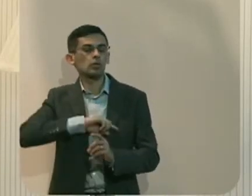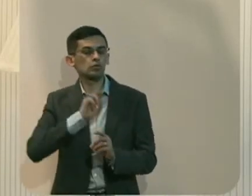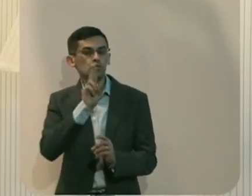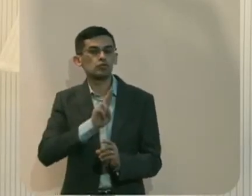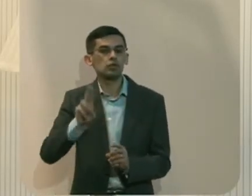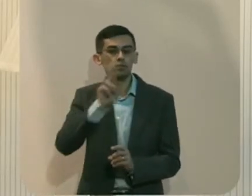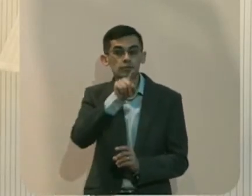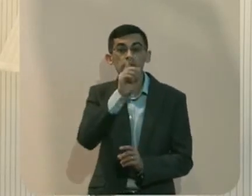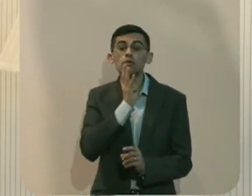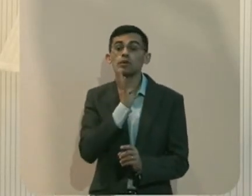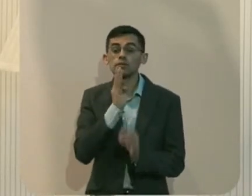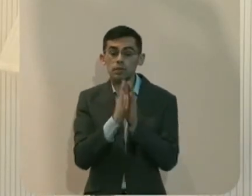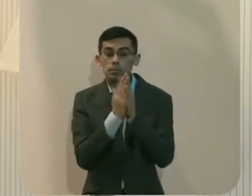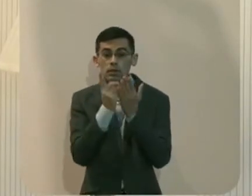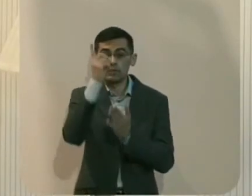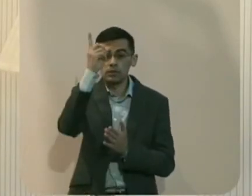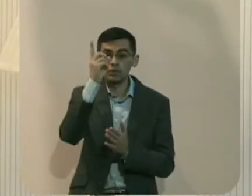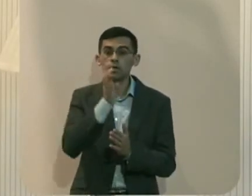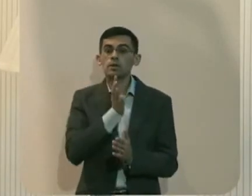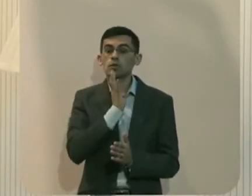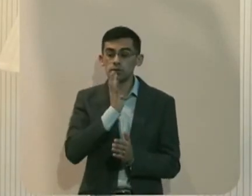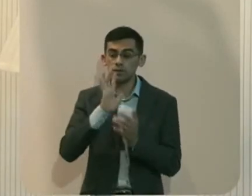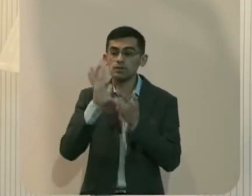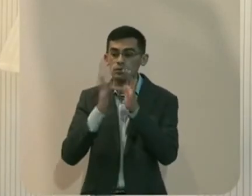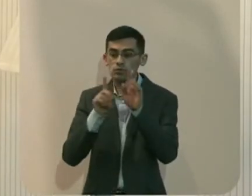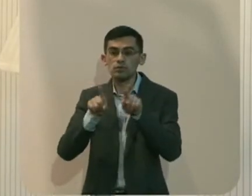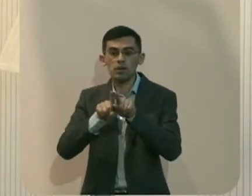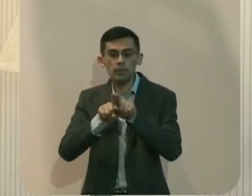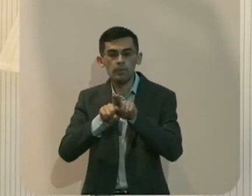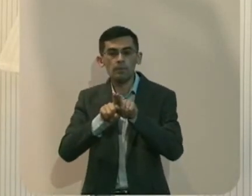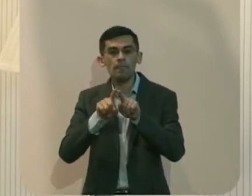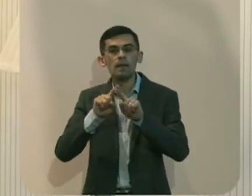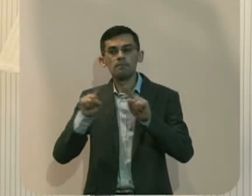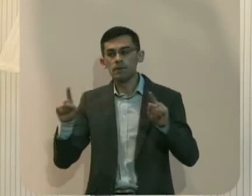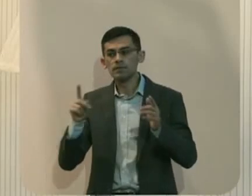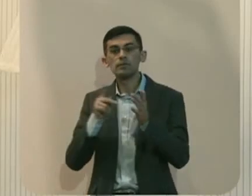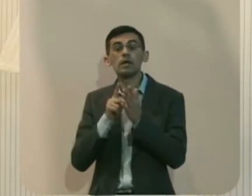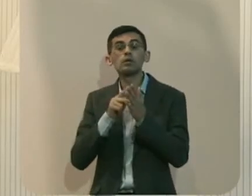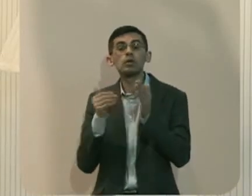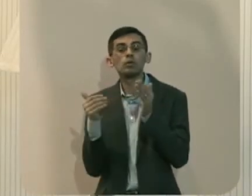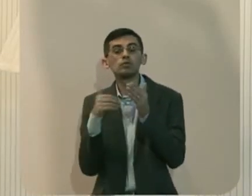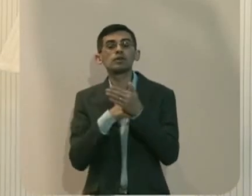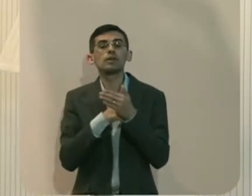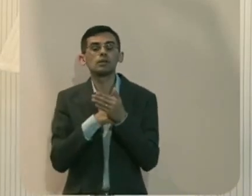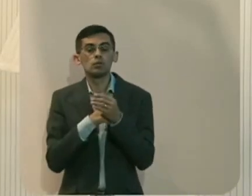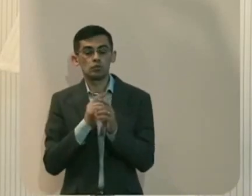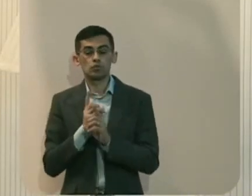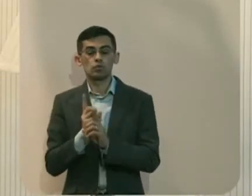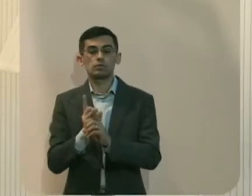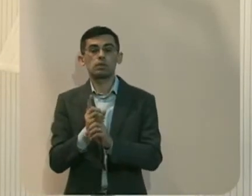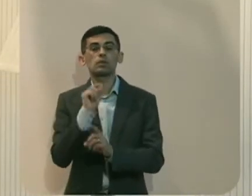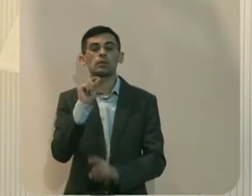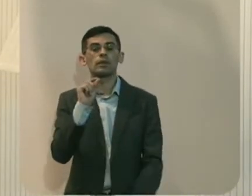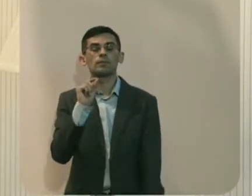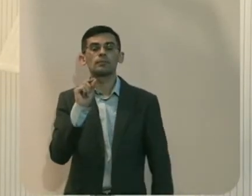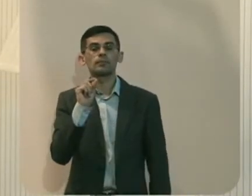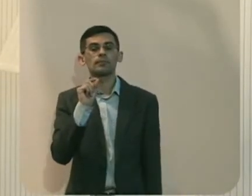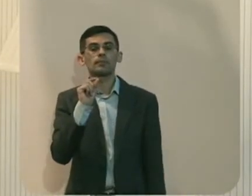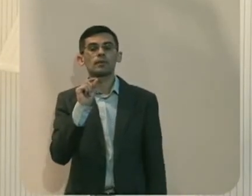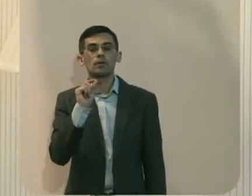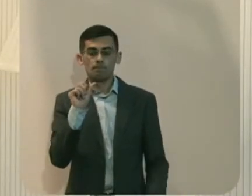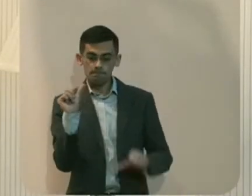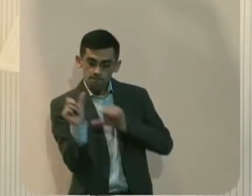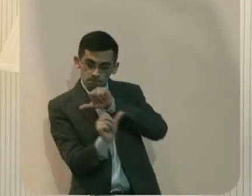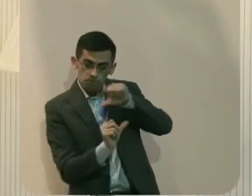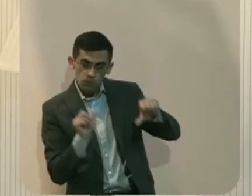usa para você conhecer a palavra de Deus e conhecer Jesus. E o grande segredo do discipulado é fazer você